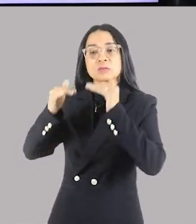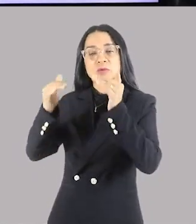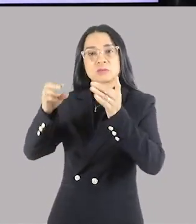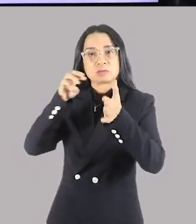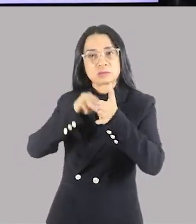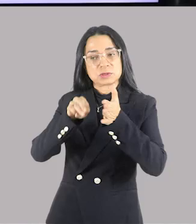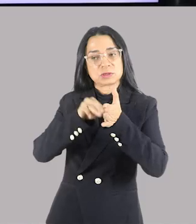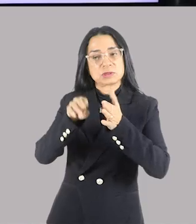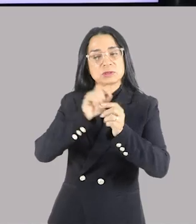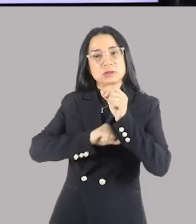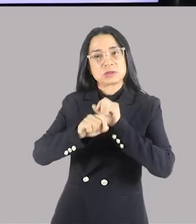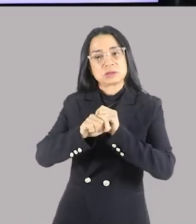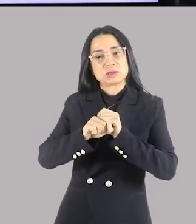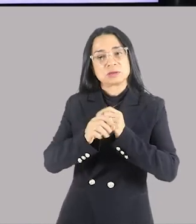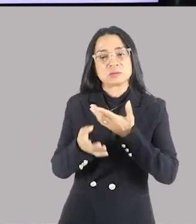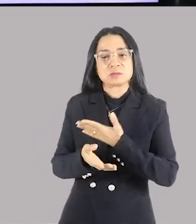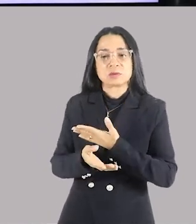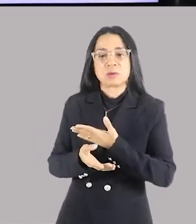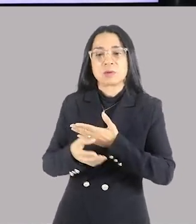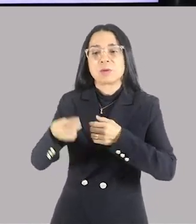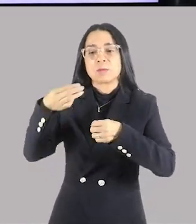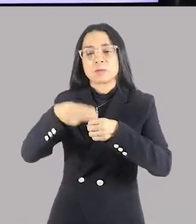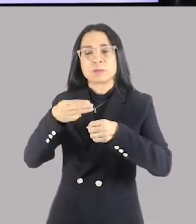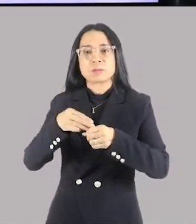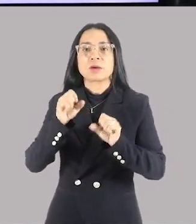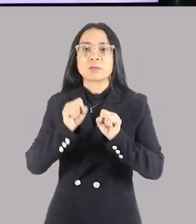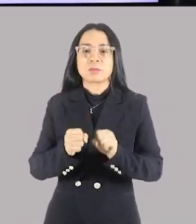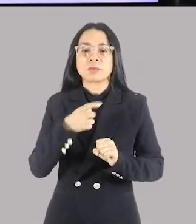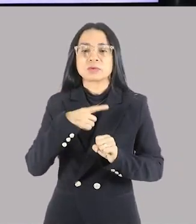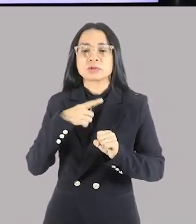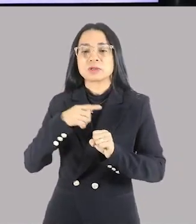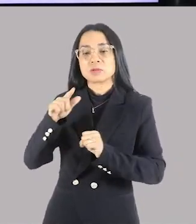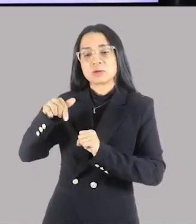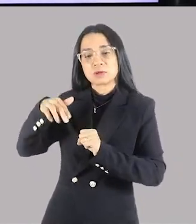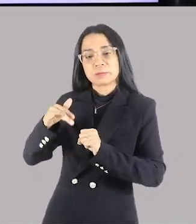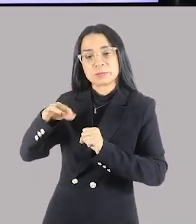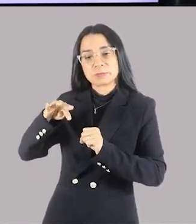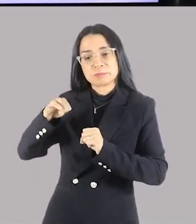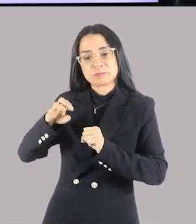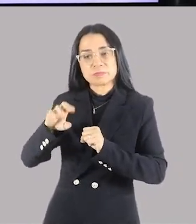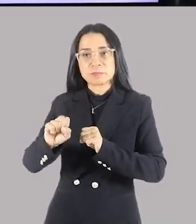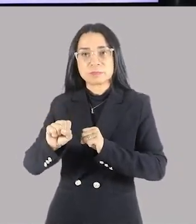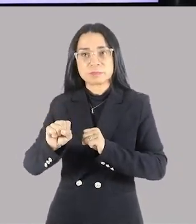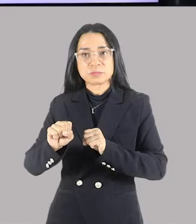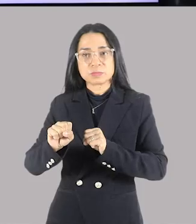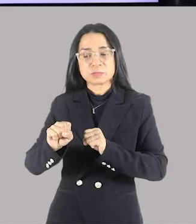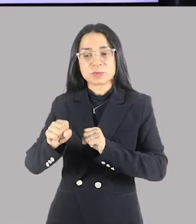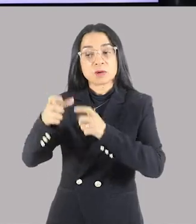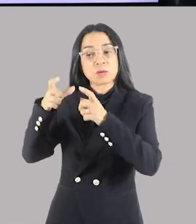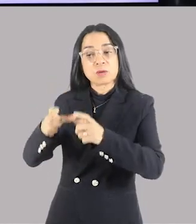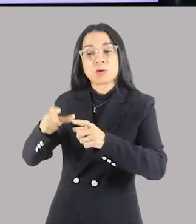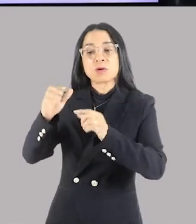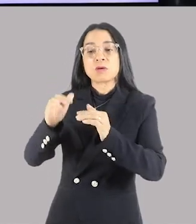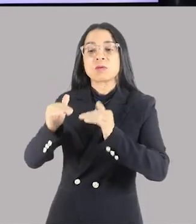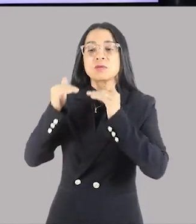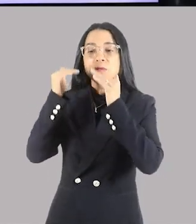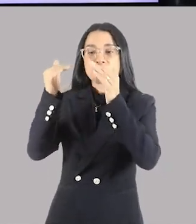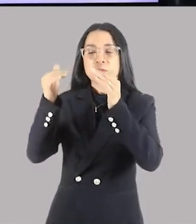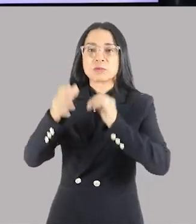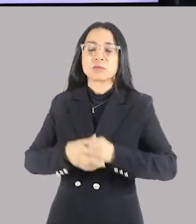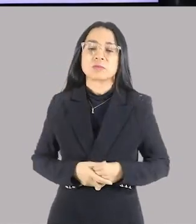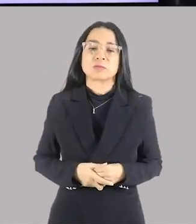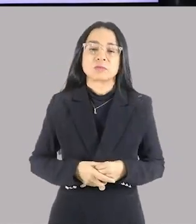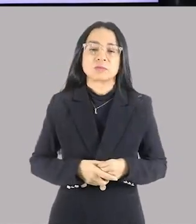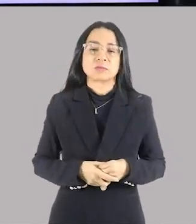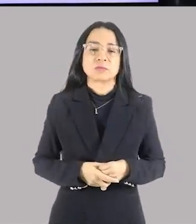secretaria, que é um órgão autônomo, uma secretaria municipal, pode ter um gabinete, que é um órgão superior, perfeito? Certo?